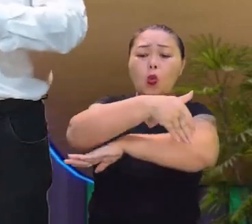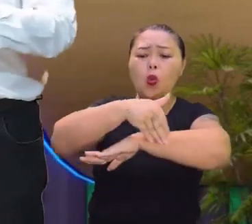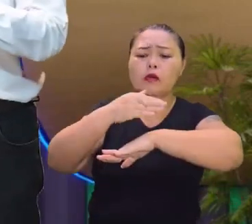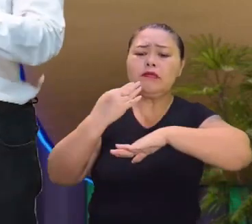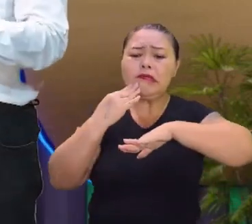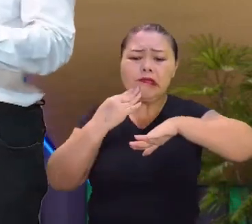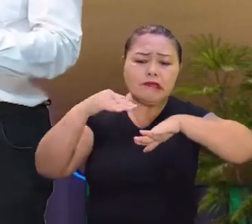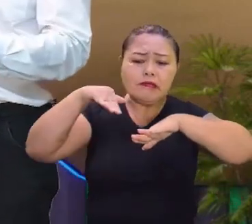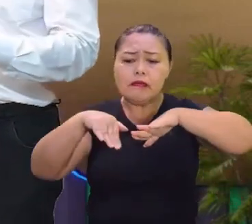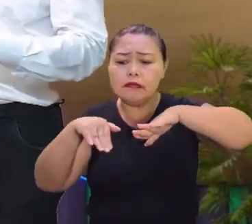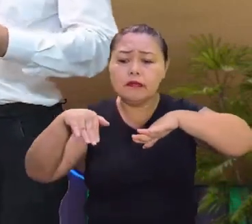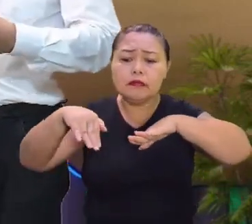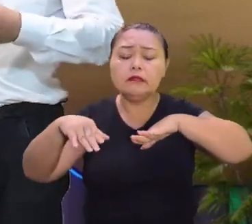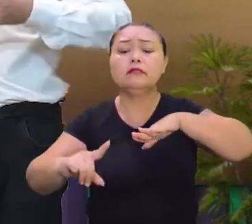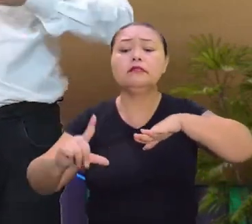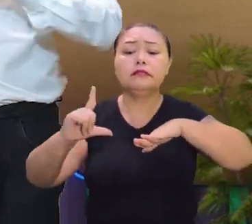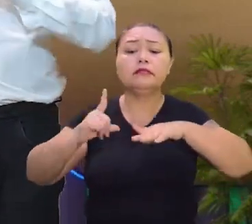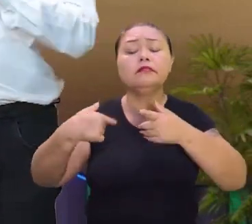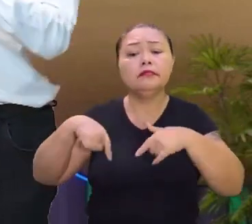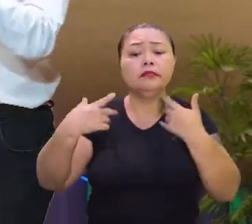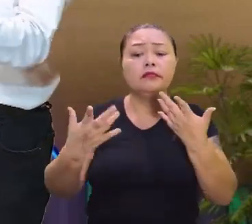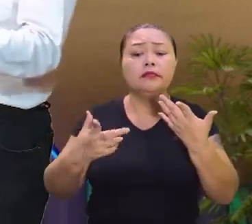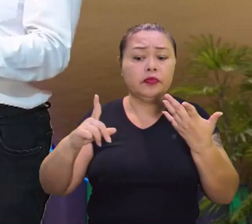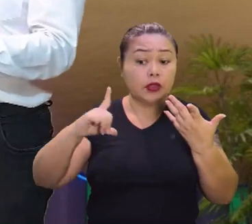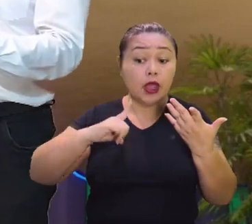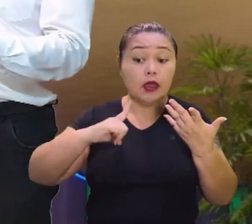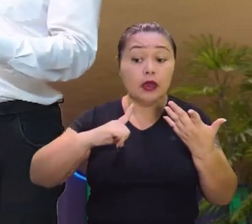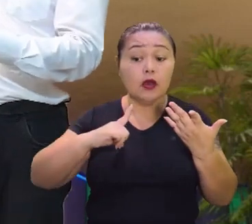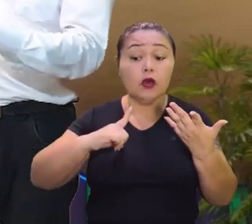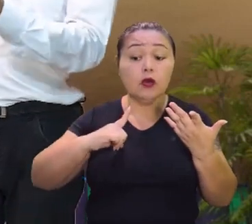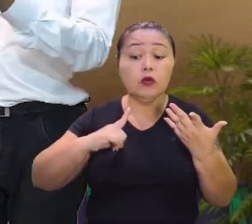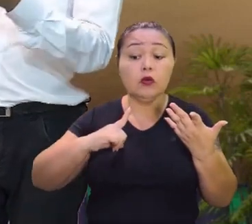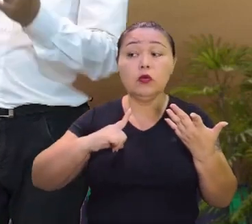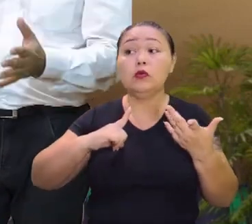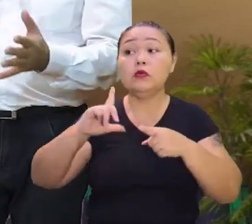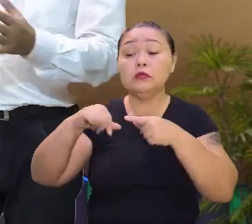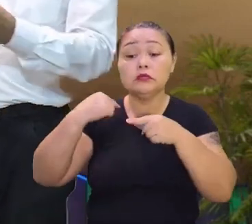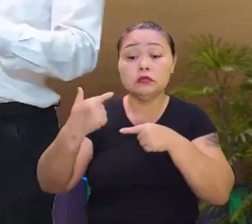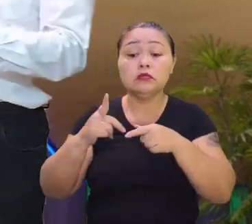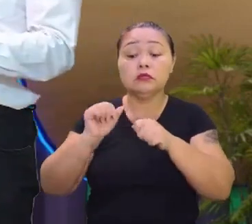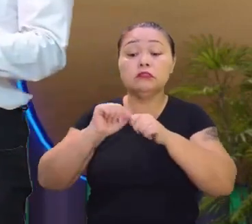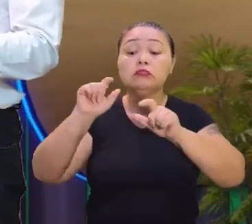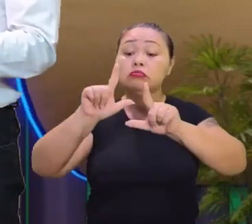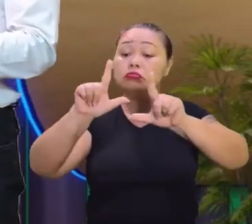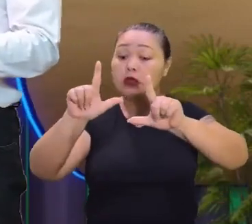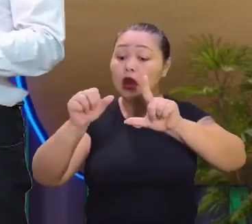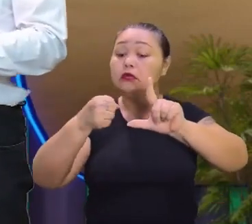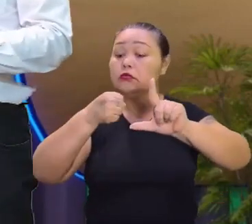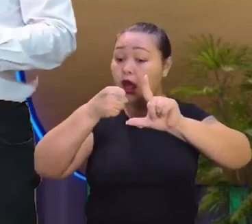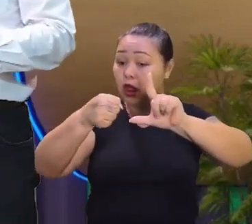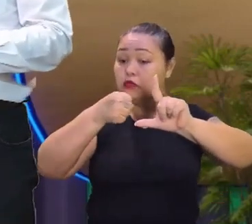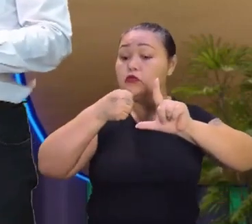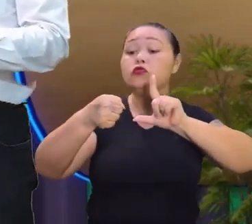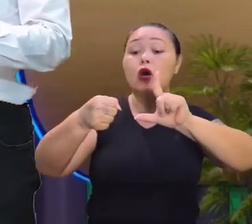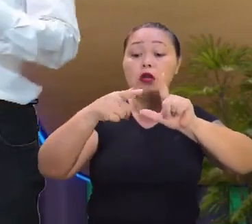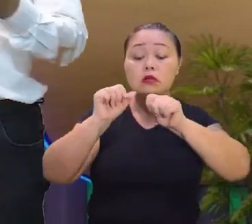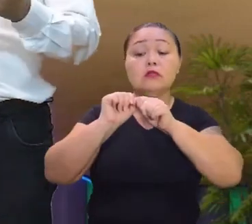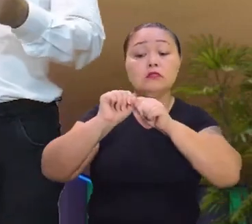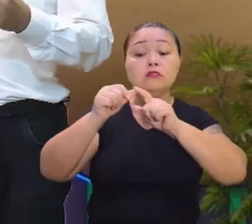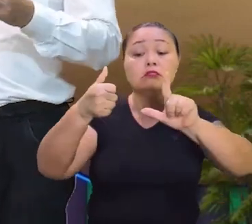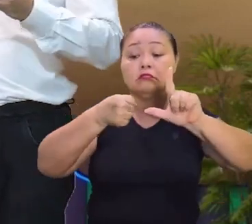muito esburacadas. Inclusive, por muitas vezes aconteceu de sair nos telejornais esses problemas,